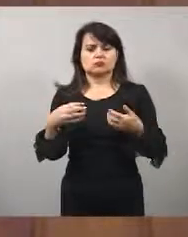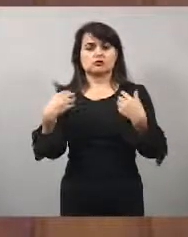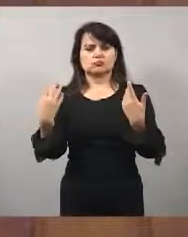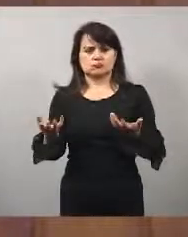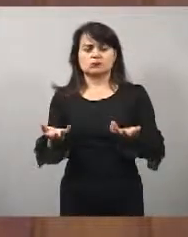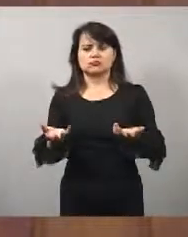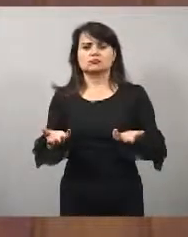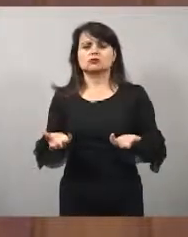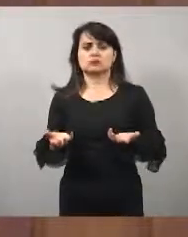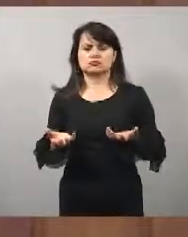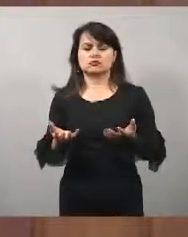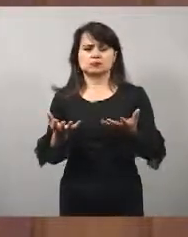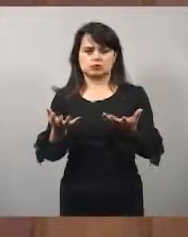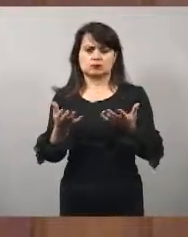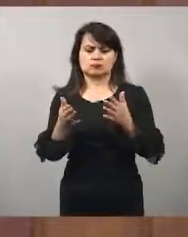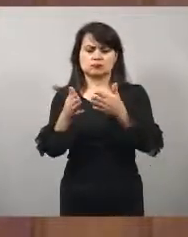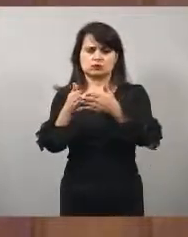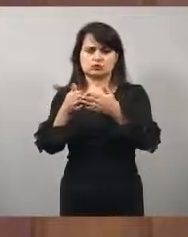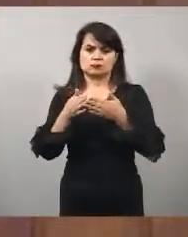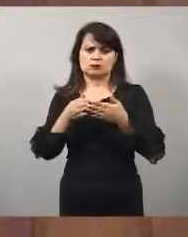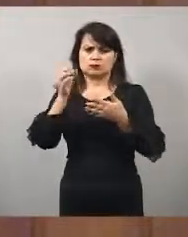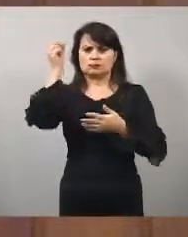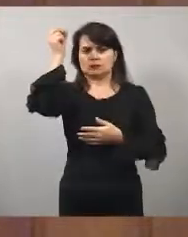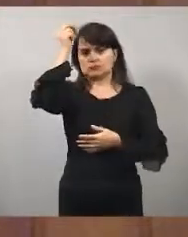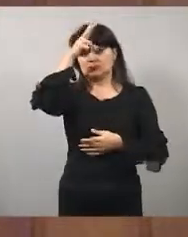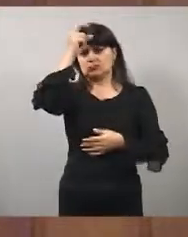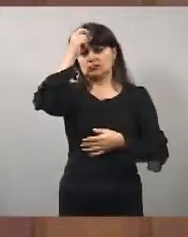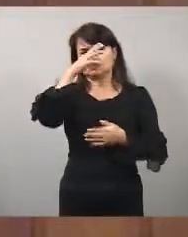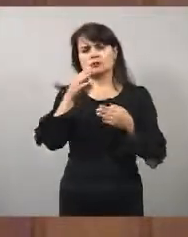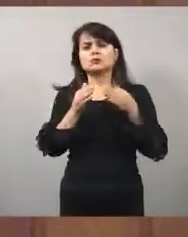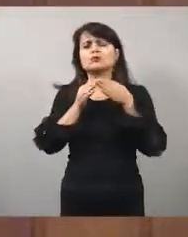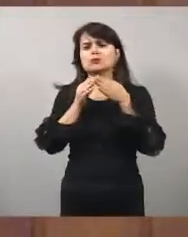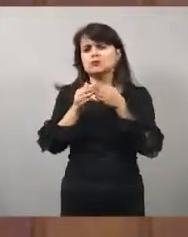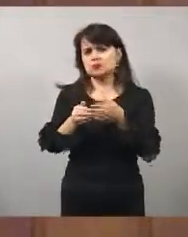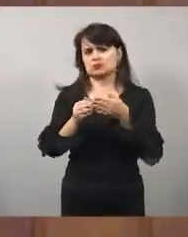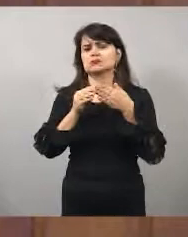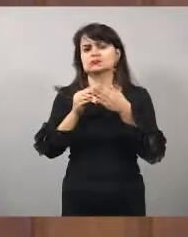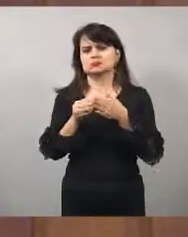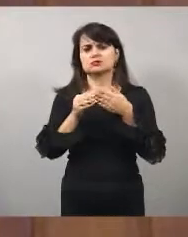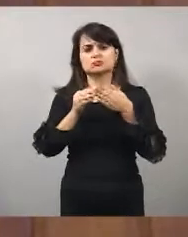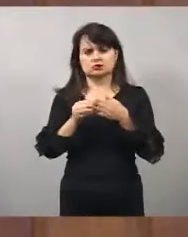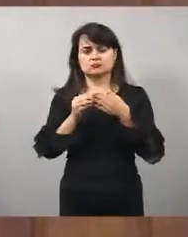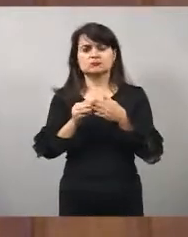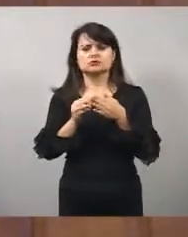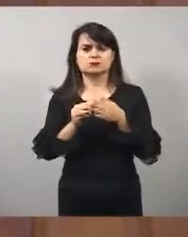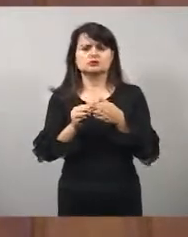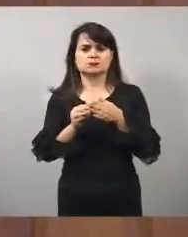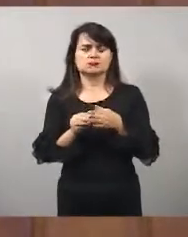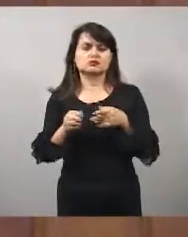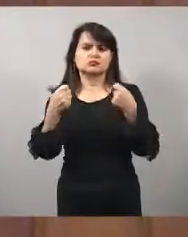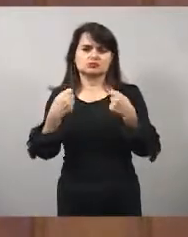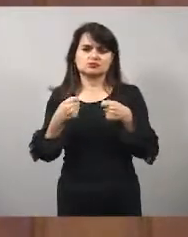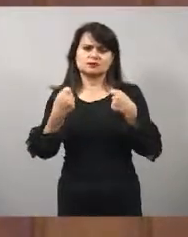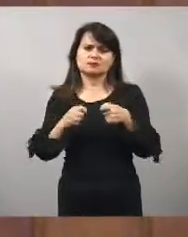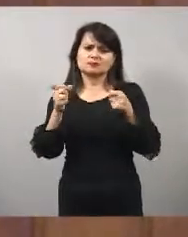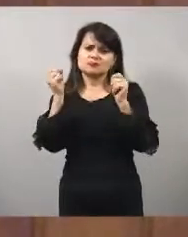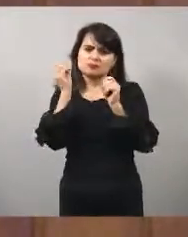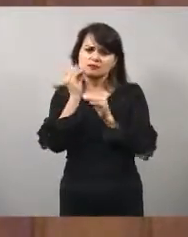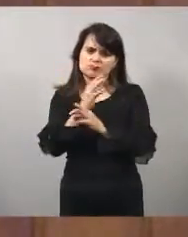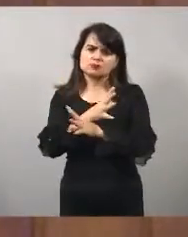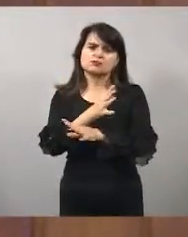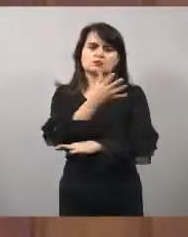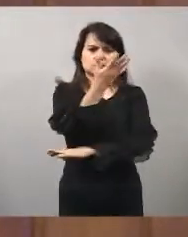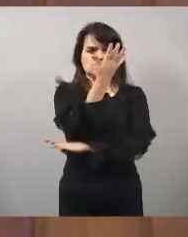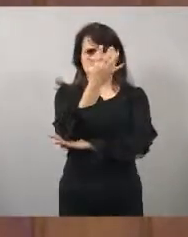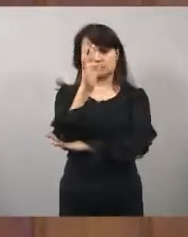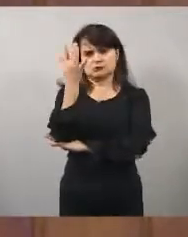Daniel, juntamente com o secretário de Obras, encarecidamente, para que conclua, para que sinalize como